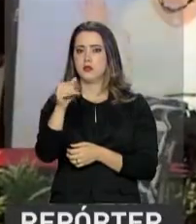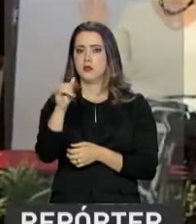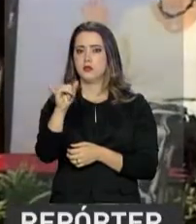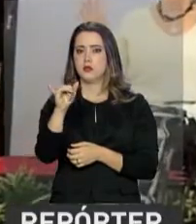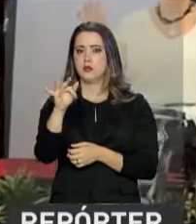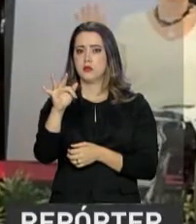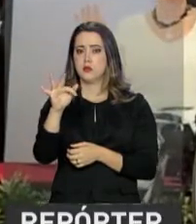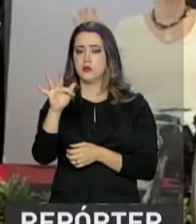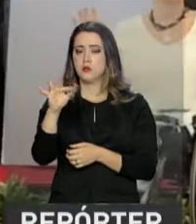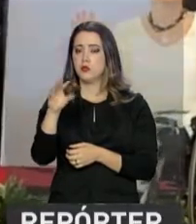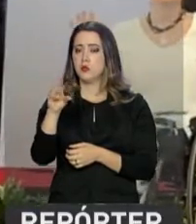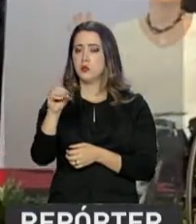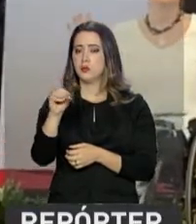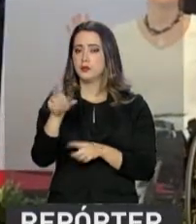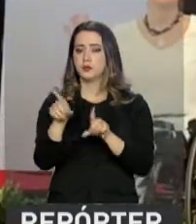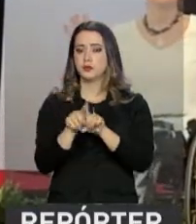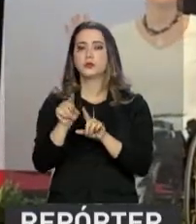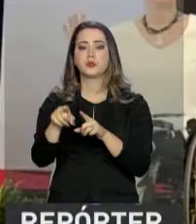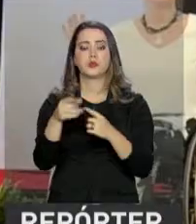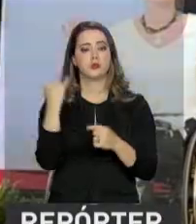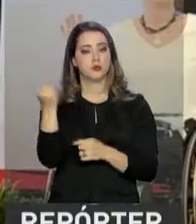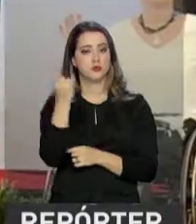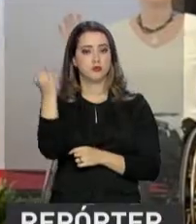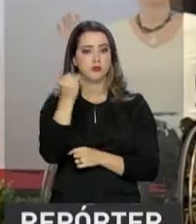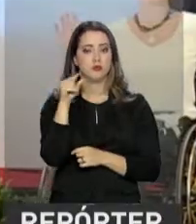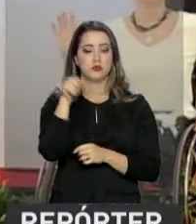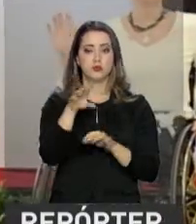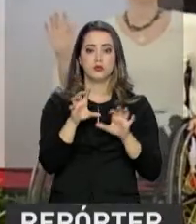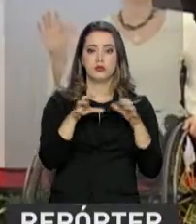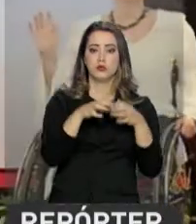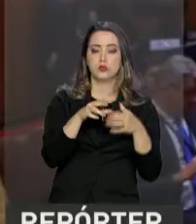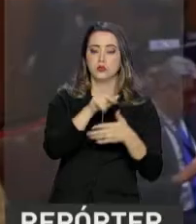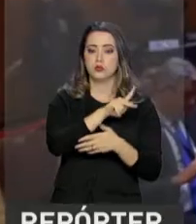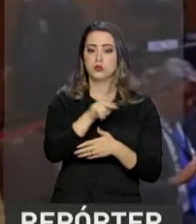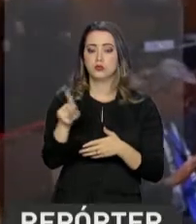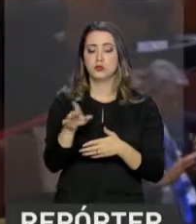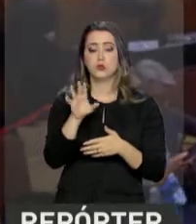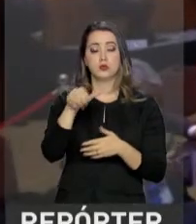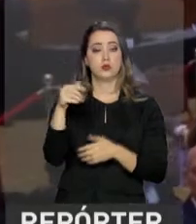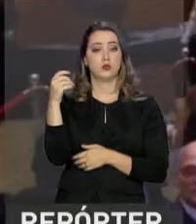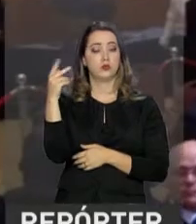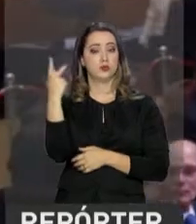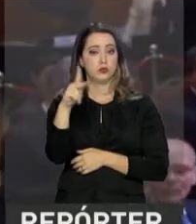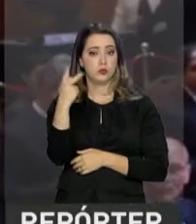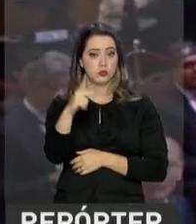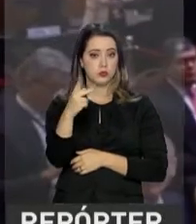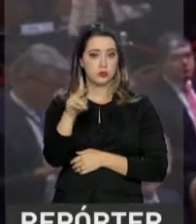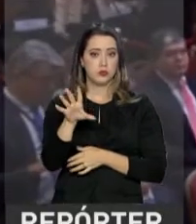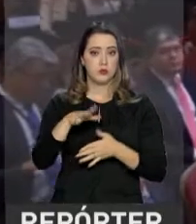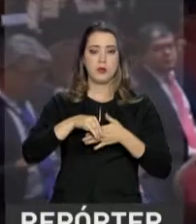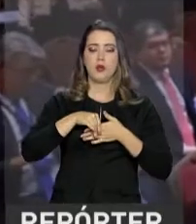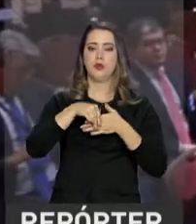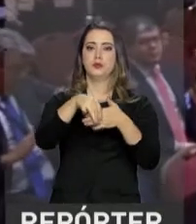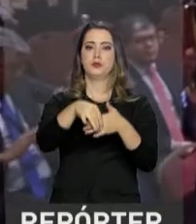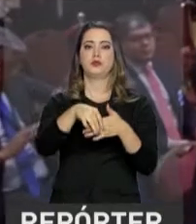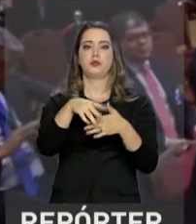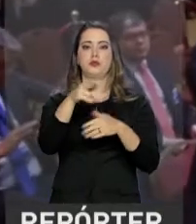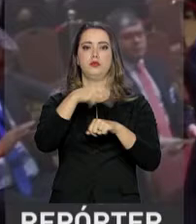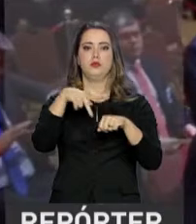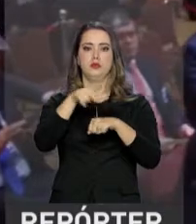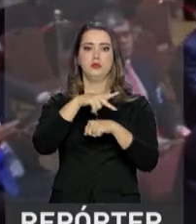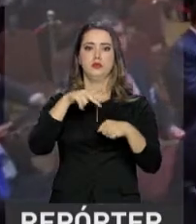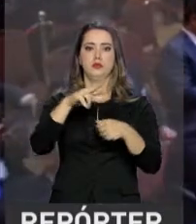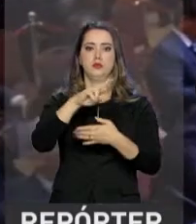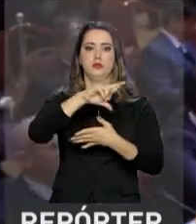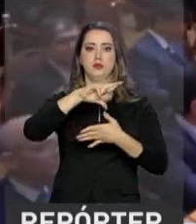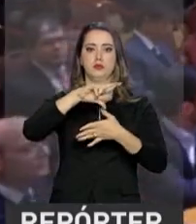nas discussões da cúpula de presidentes do mercosul em assunção no paraguai líderes dos países que formam os blocos latino americanos